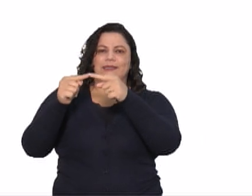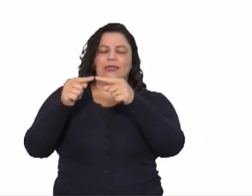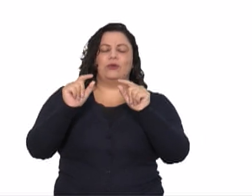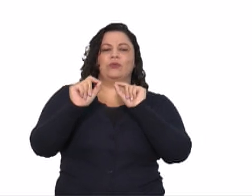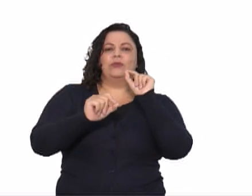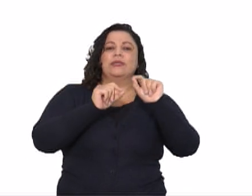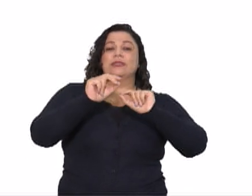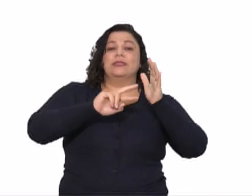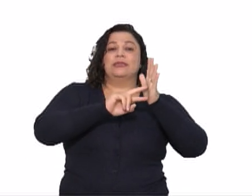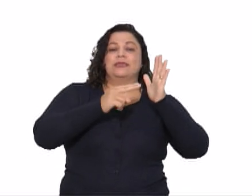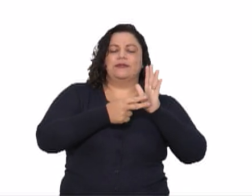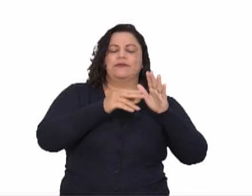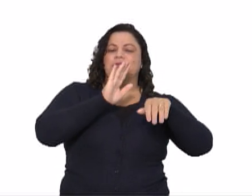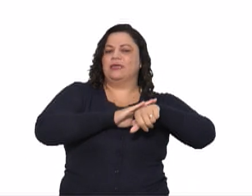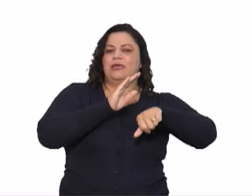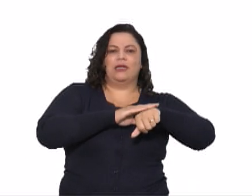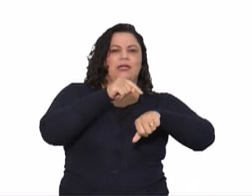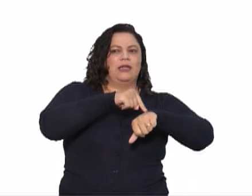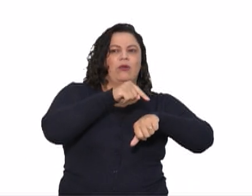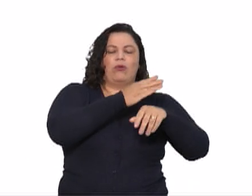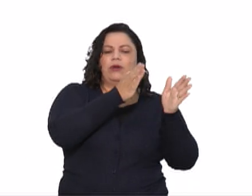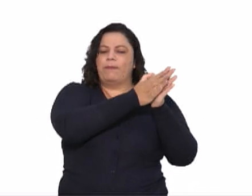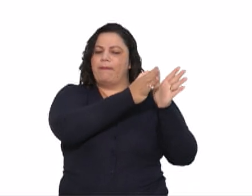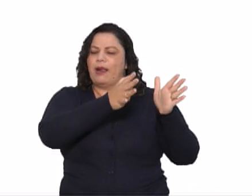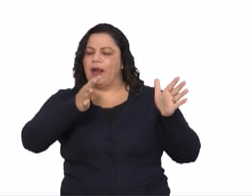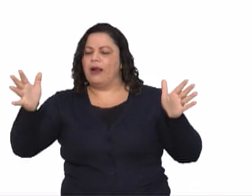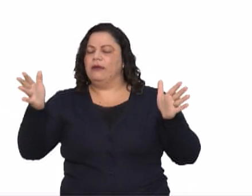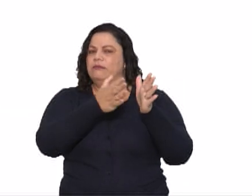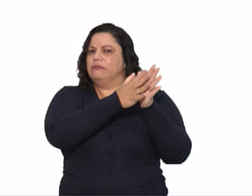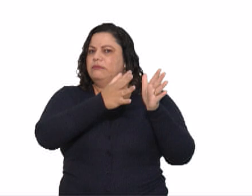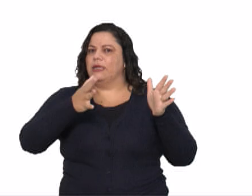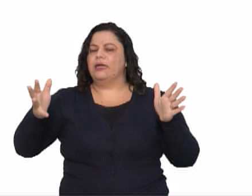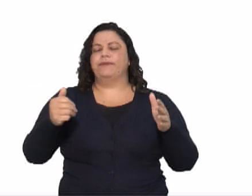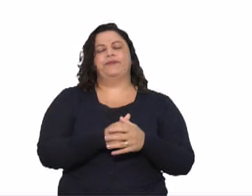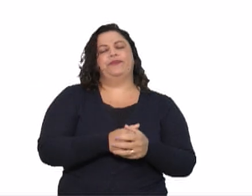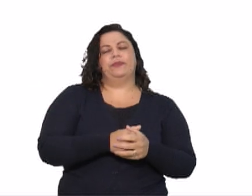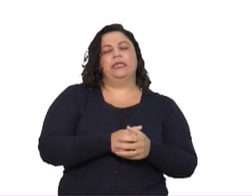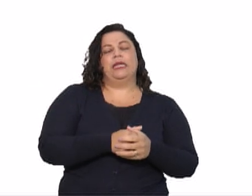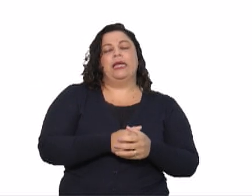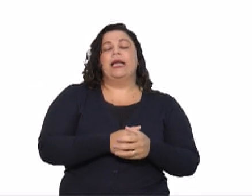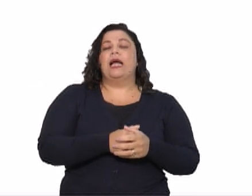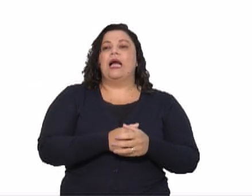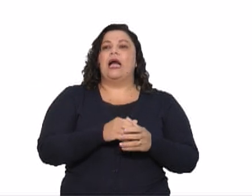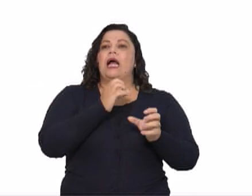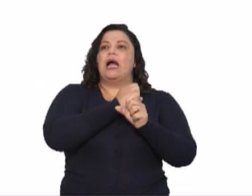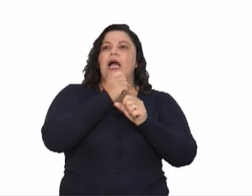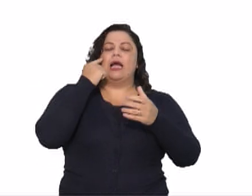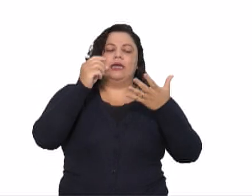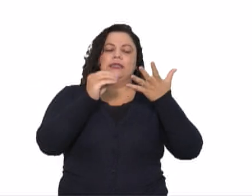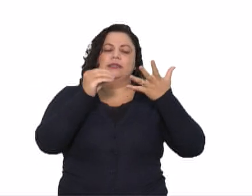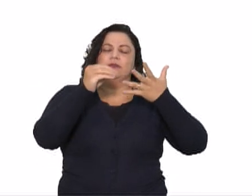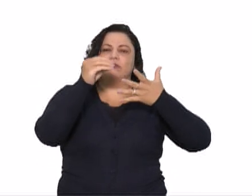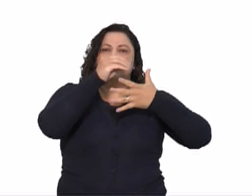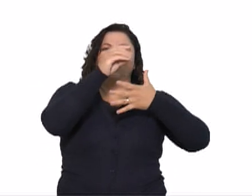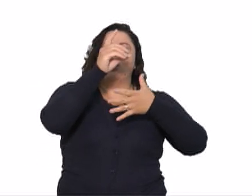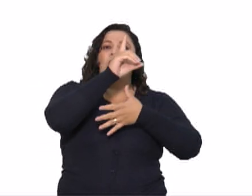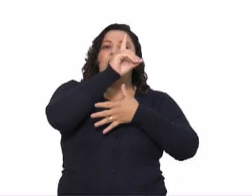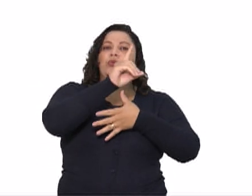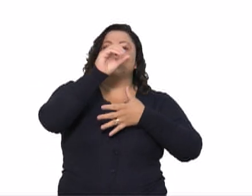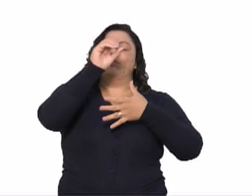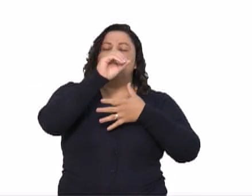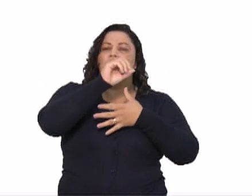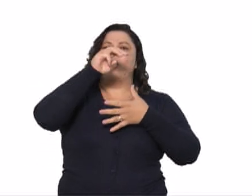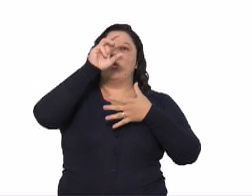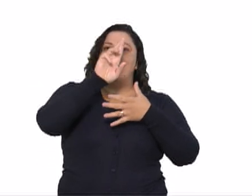Simultânea significa ao mesmo tempo. Notas, dó, ré, mi, fá, sol, lá, si,